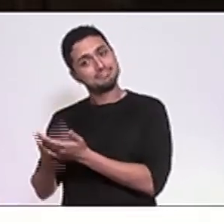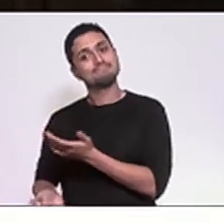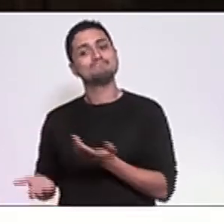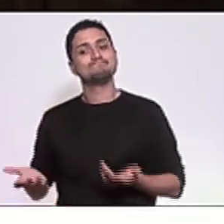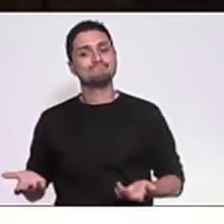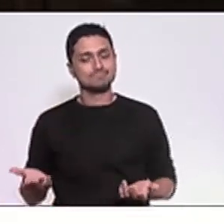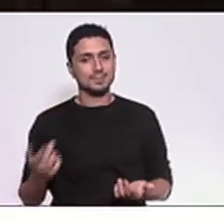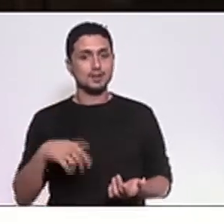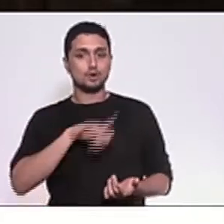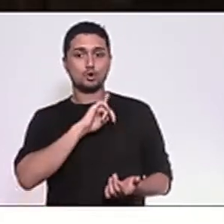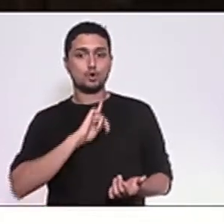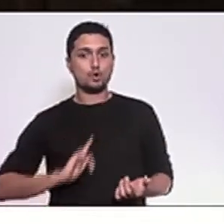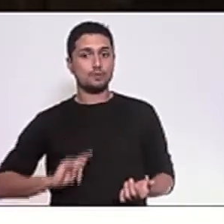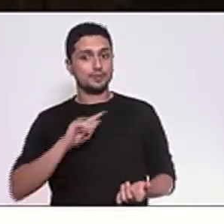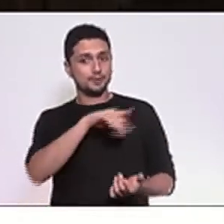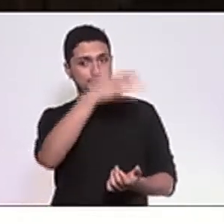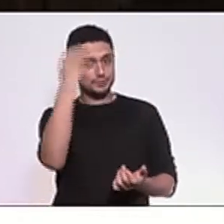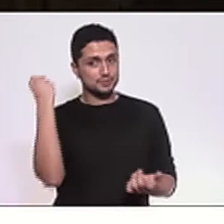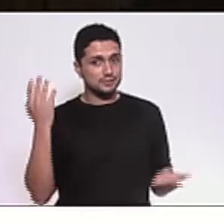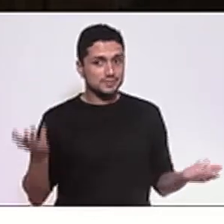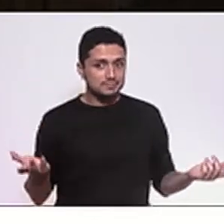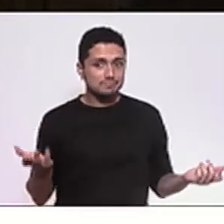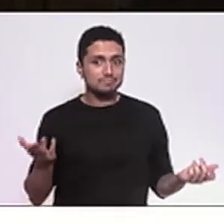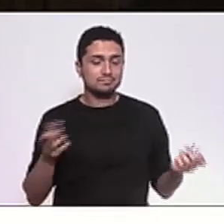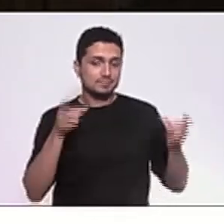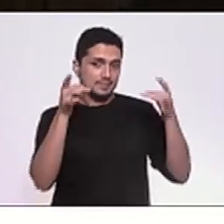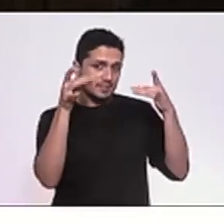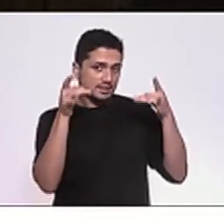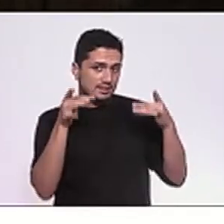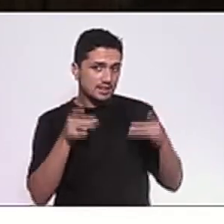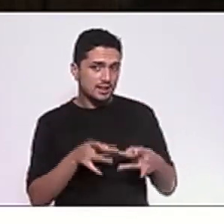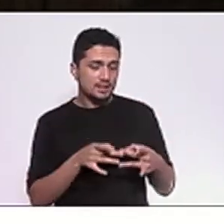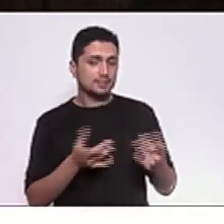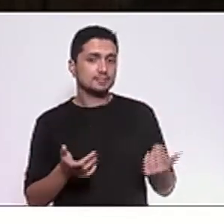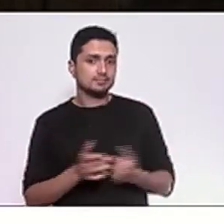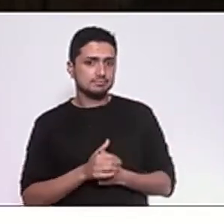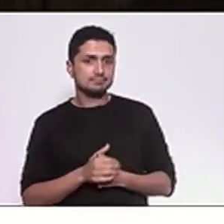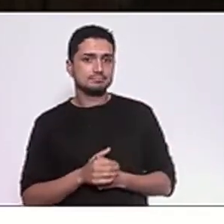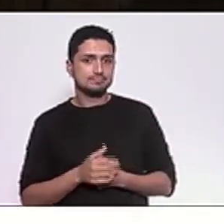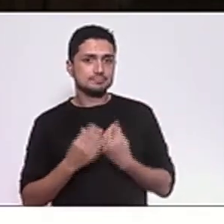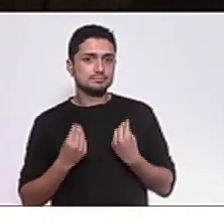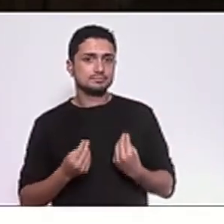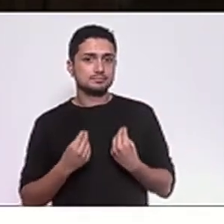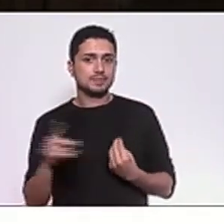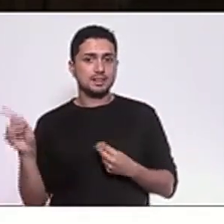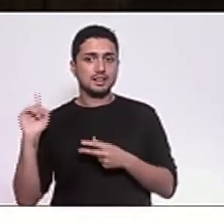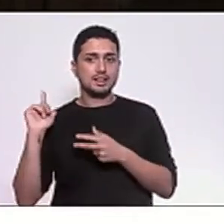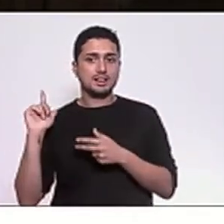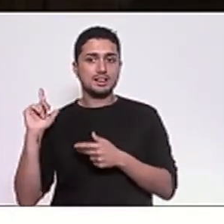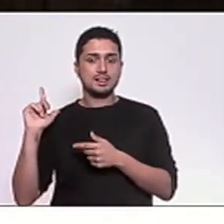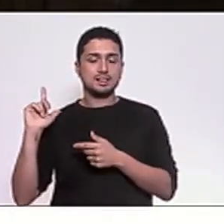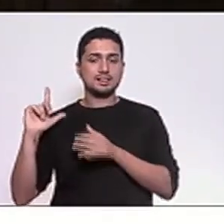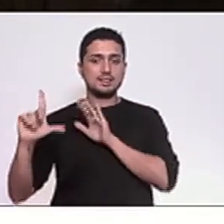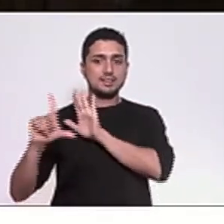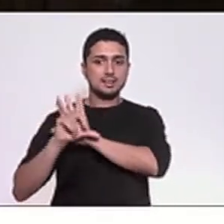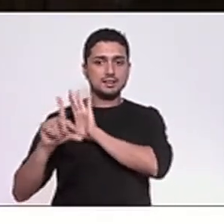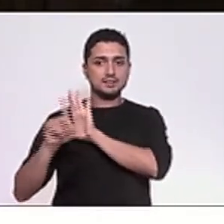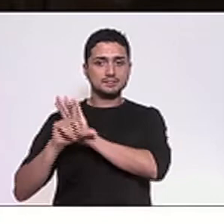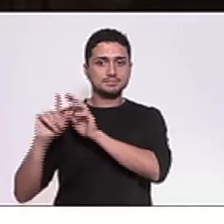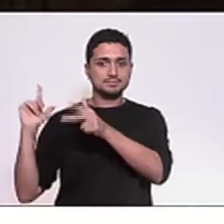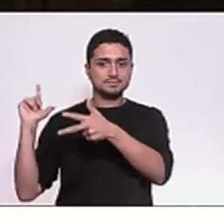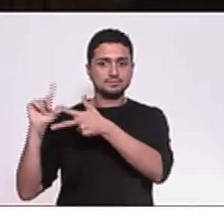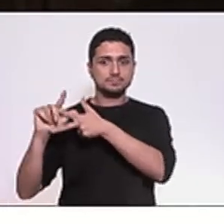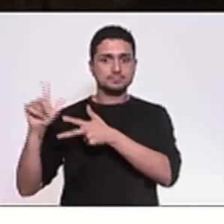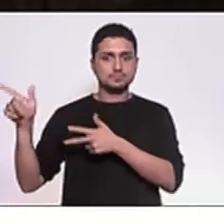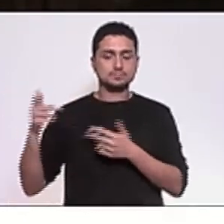Witzel está esquecendo desse pequeno grande detalhe do papel de um legislador que está aí